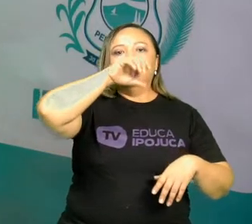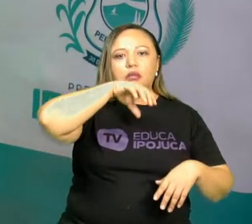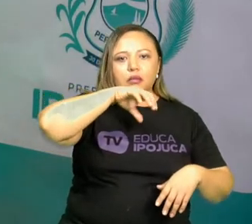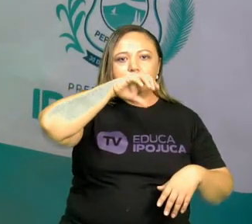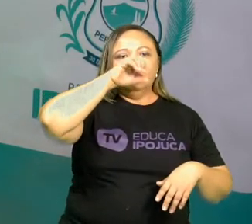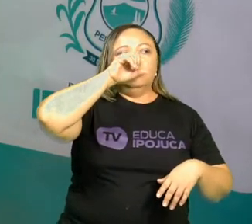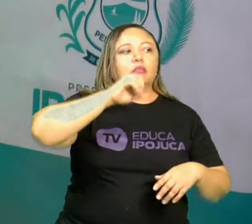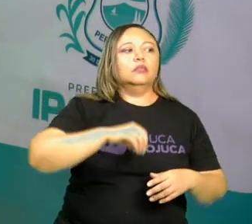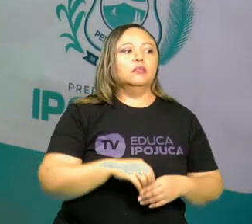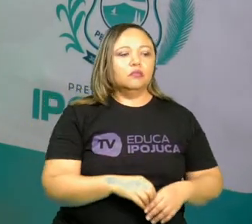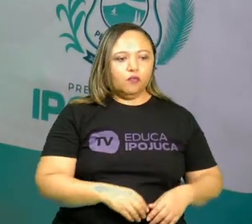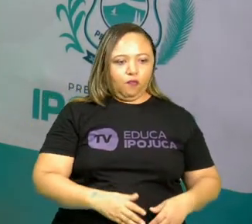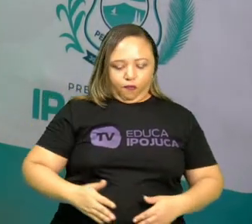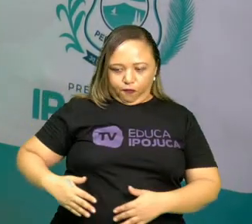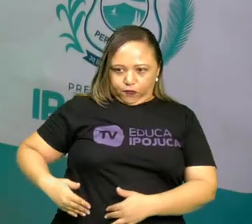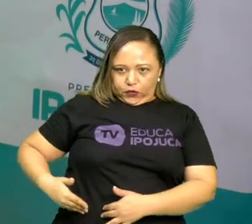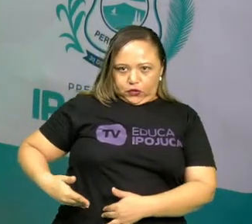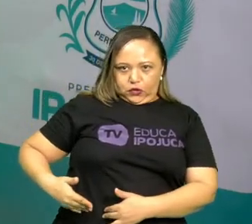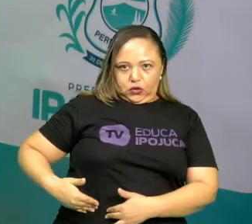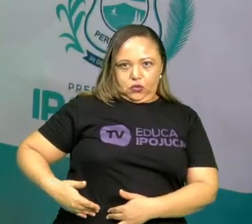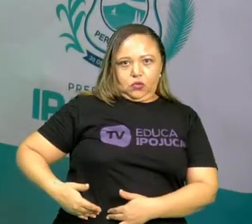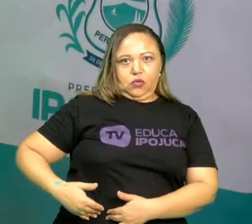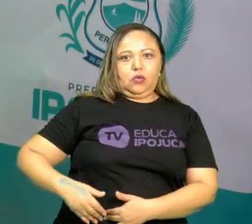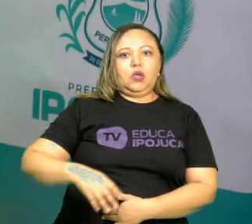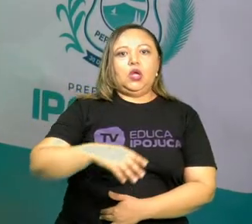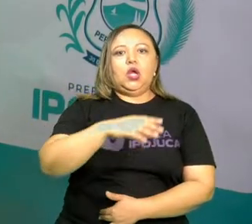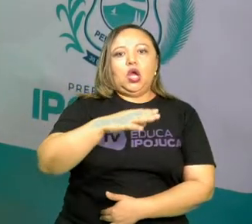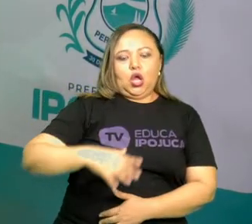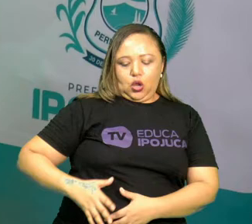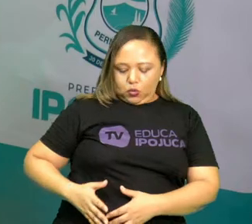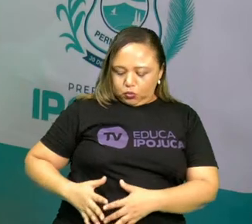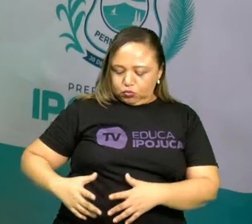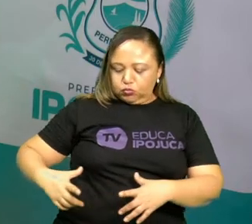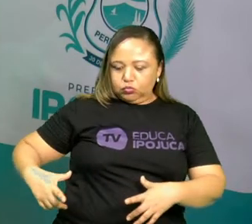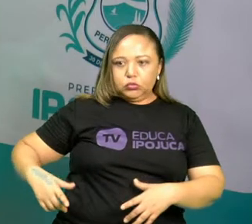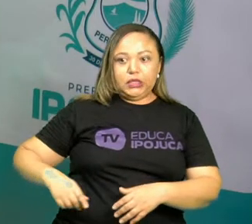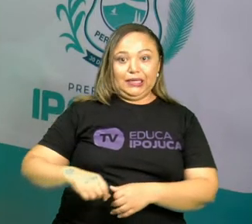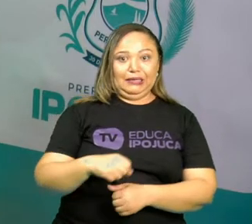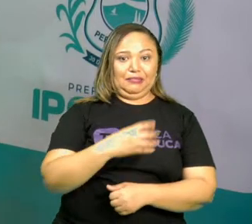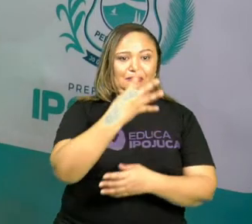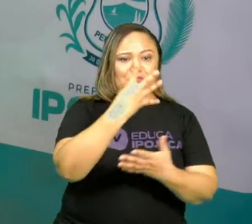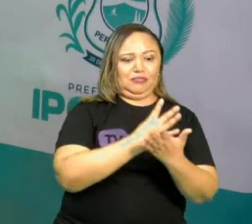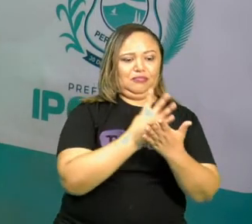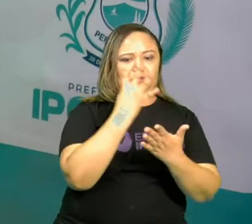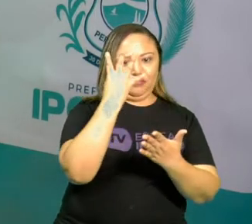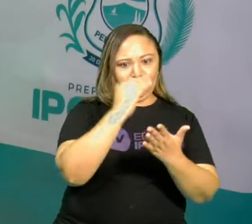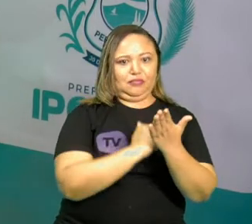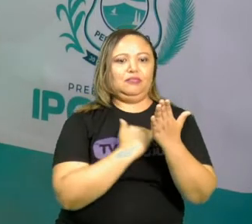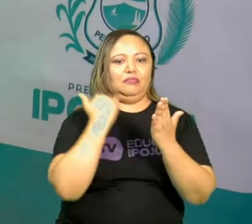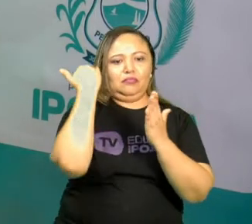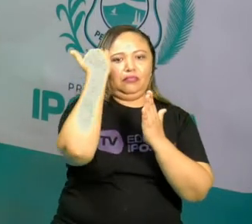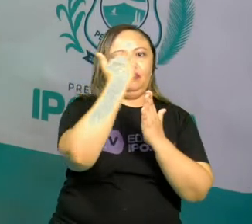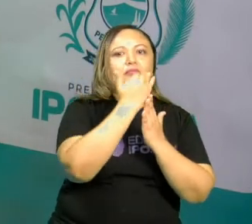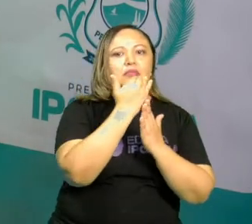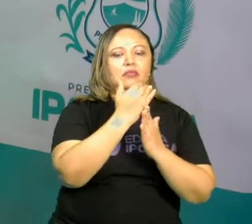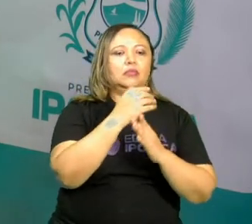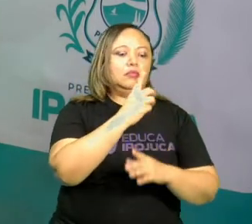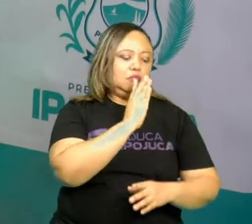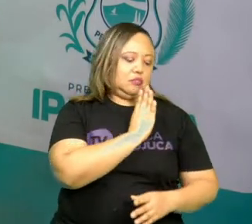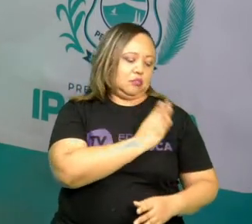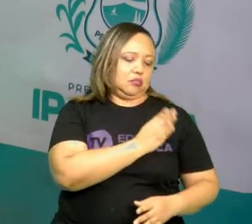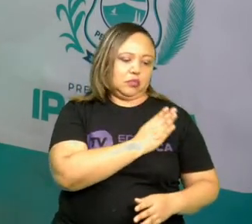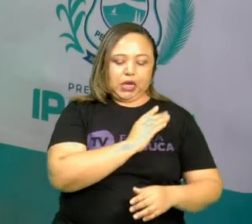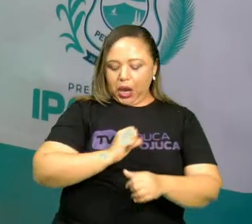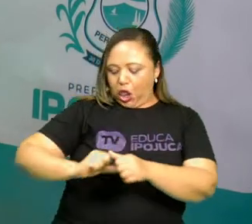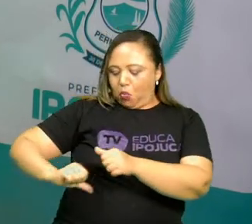Já o fígado é cerca de quatro vezes maior que o coração. Ele purifica o sangue